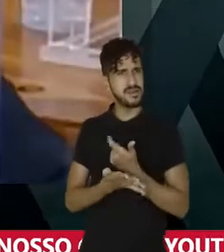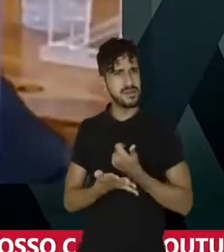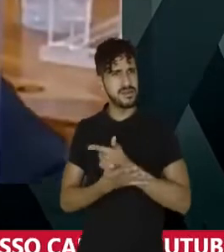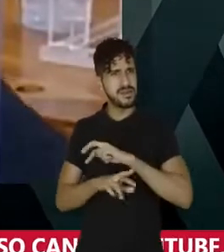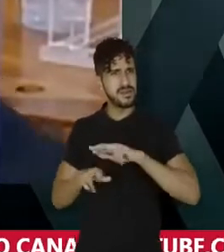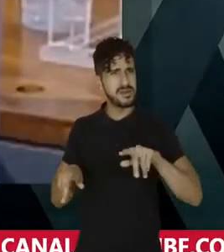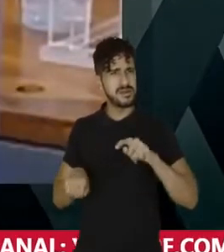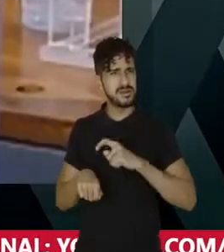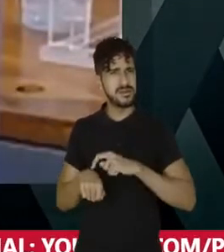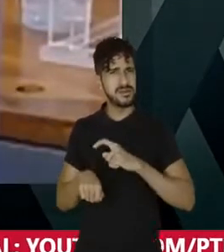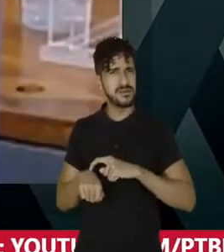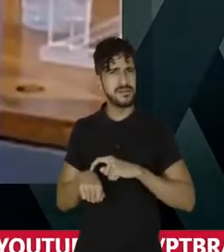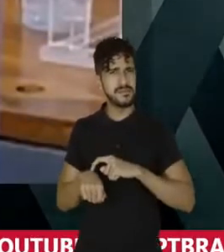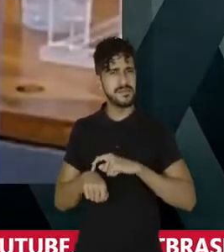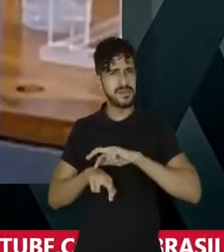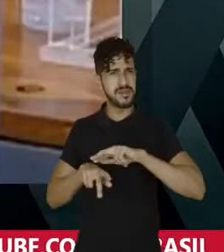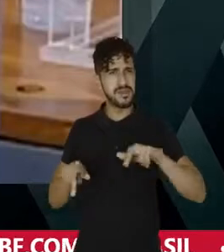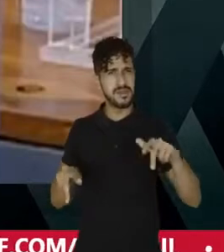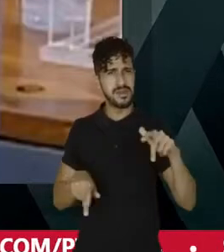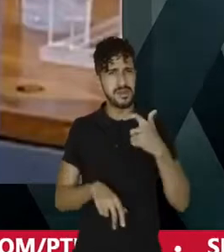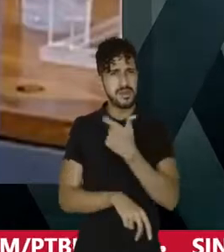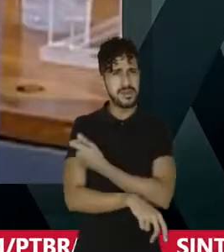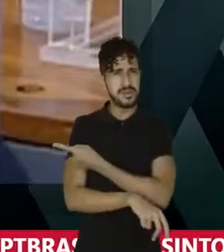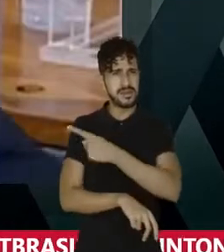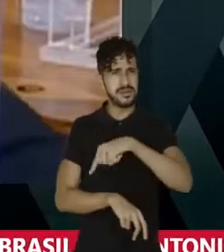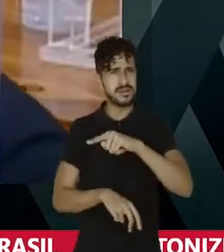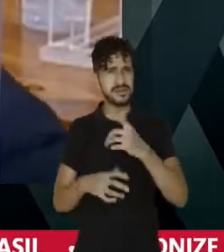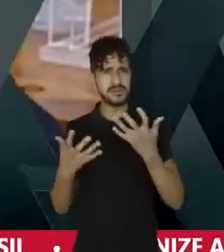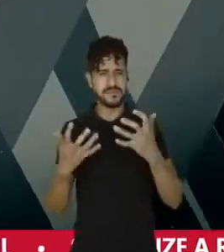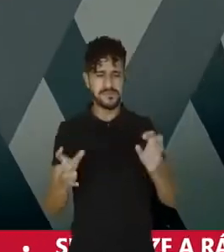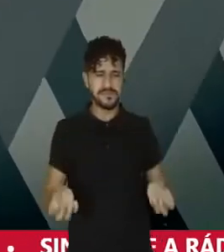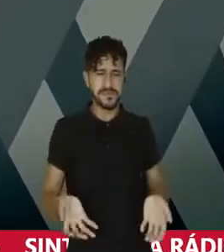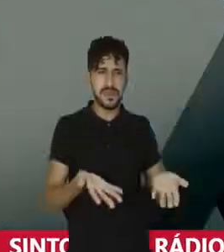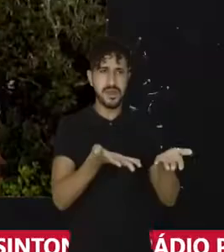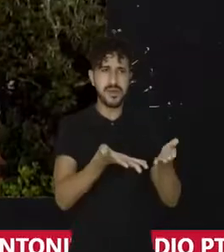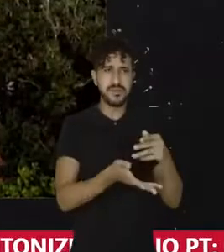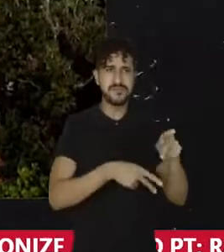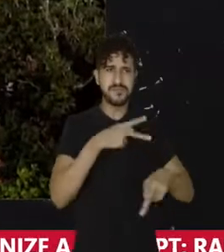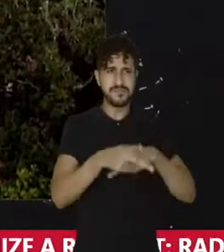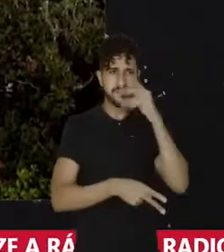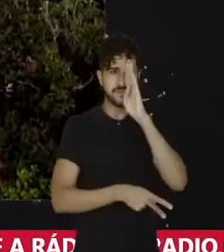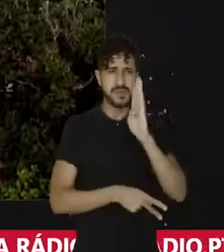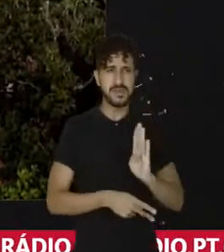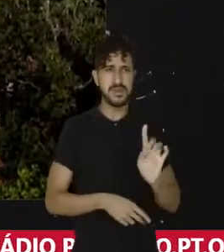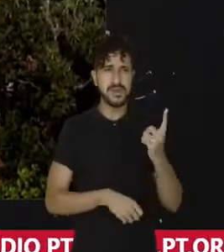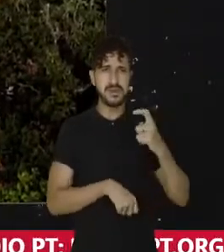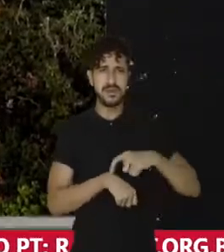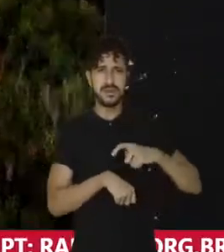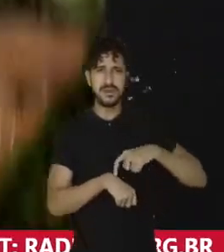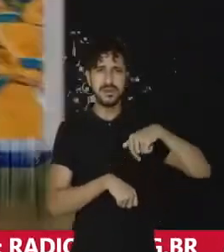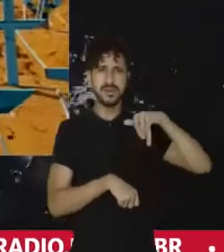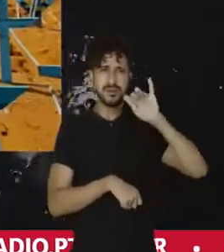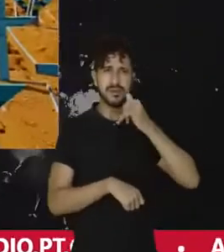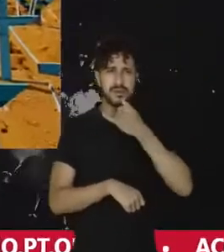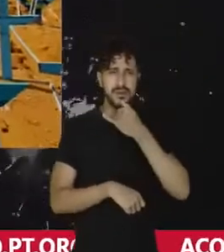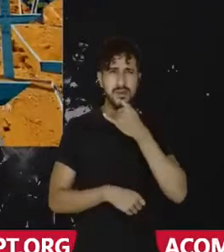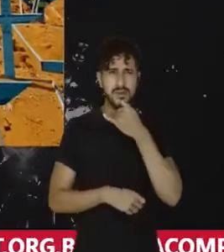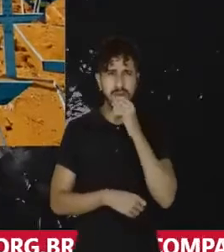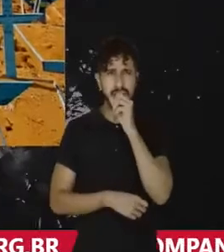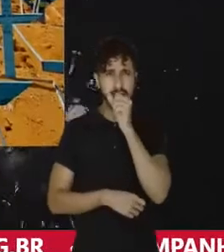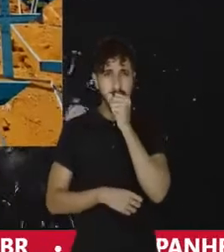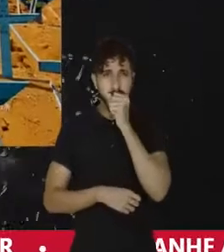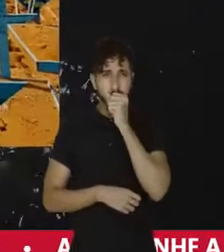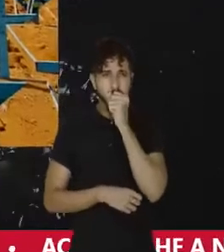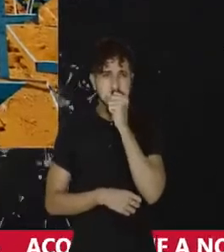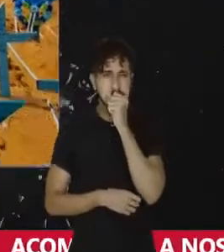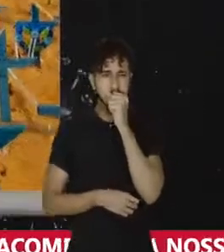vezes as vacinas que eles negaram a povo brasileiro em um dos momentos mais Dolorosos a CPI